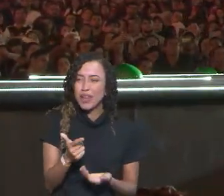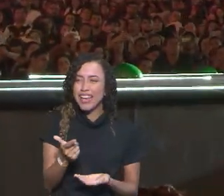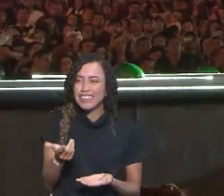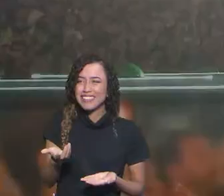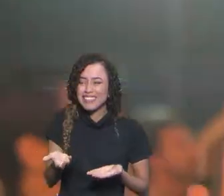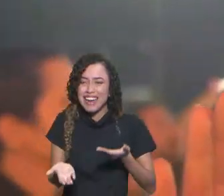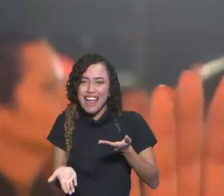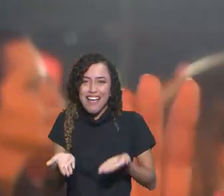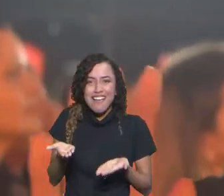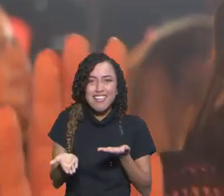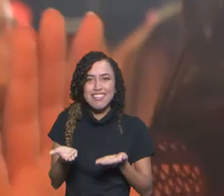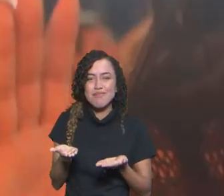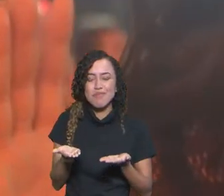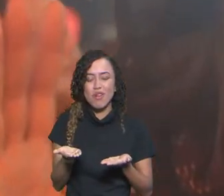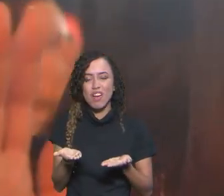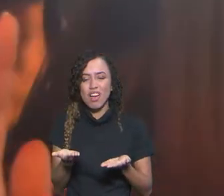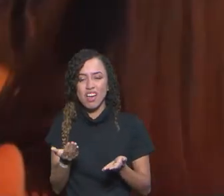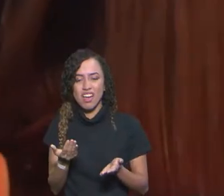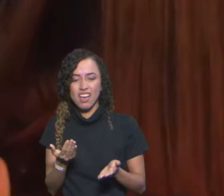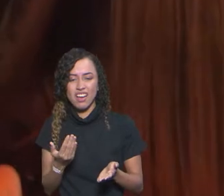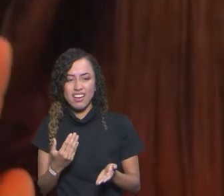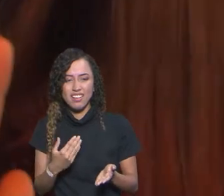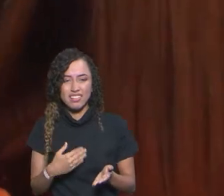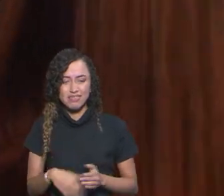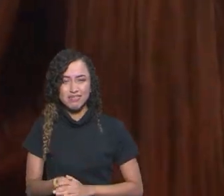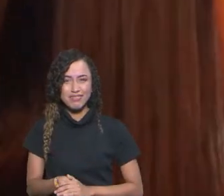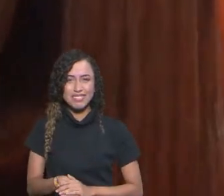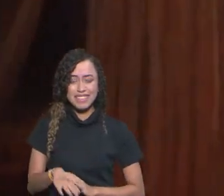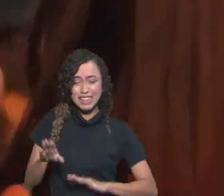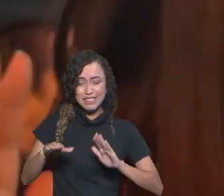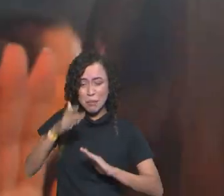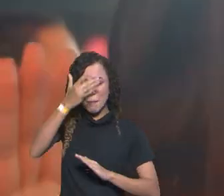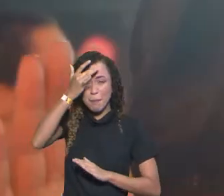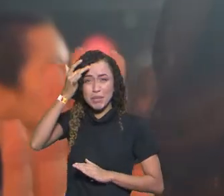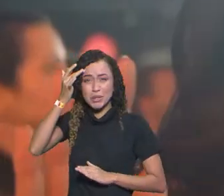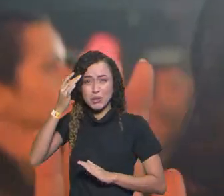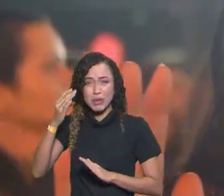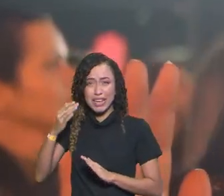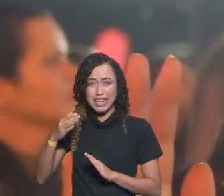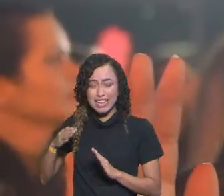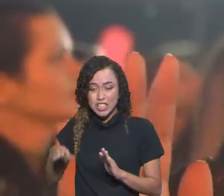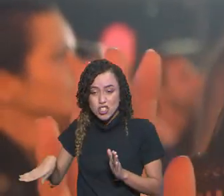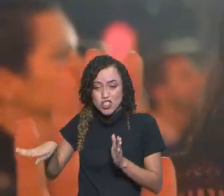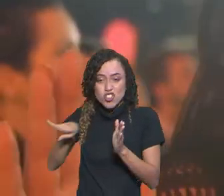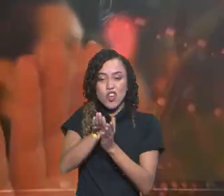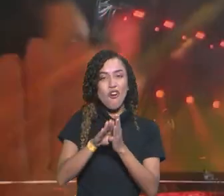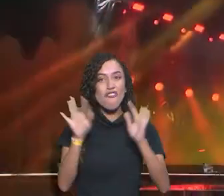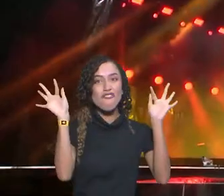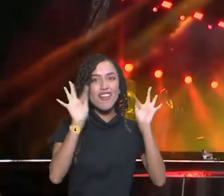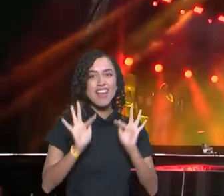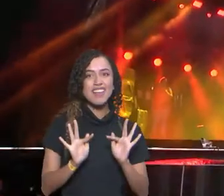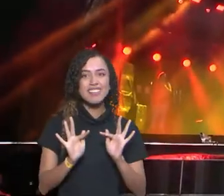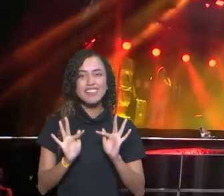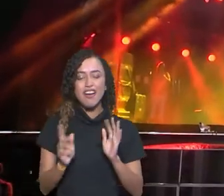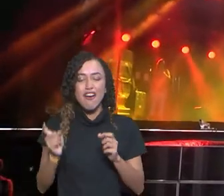festa muitos deles chegaram andando e são carregadas para